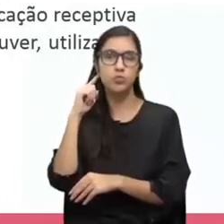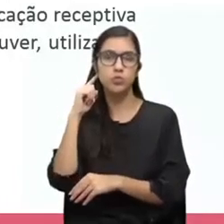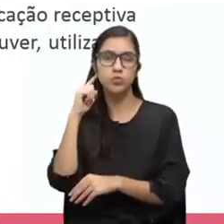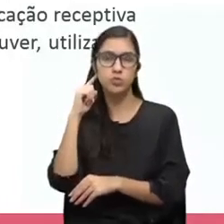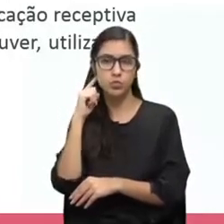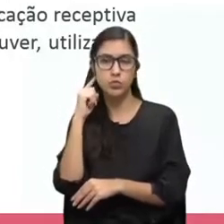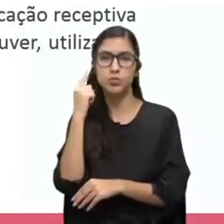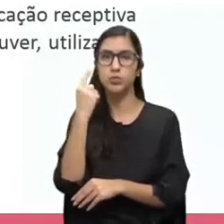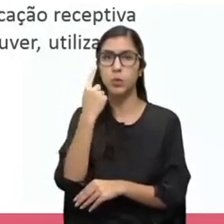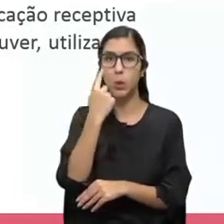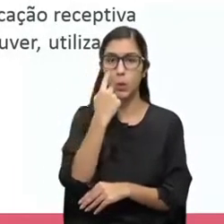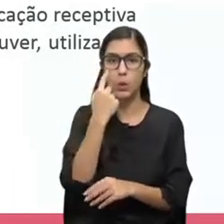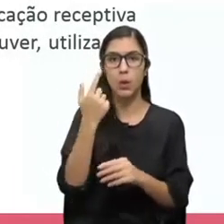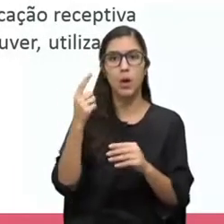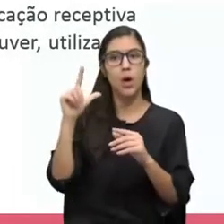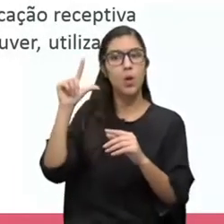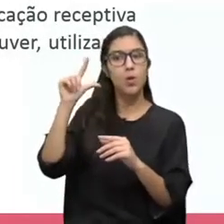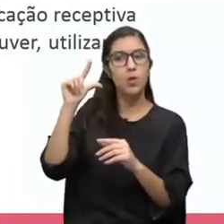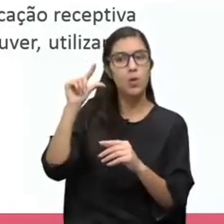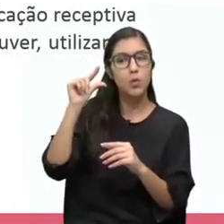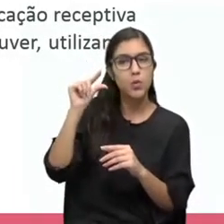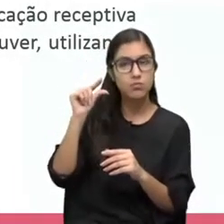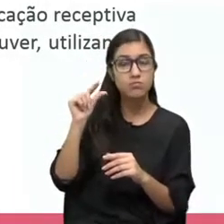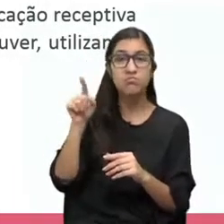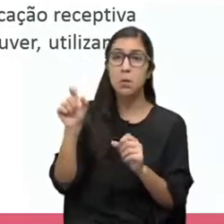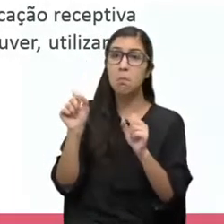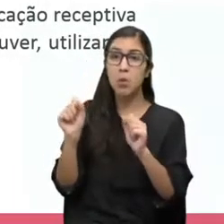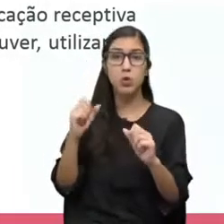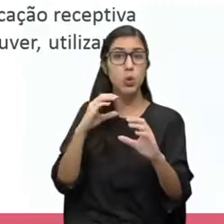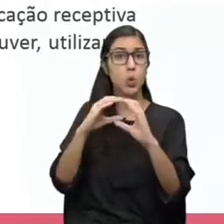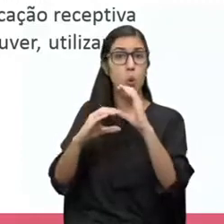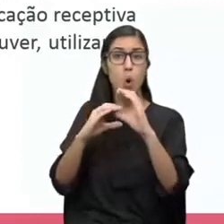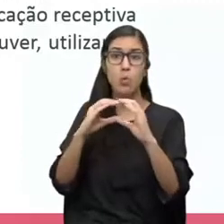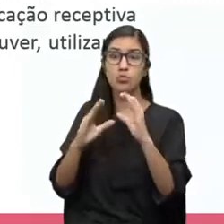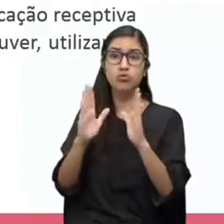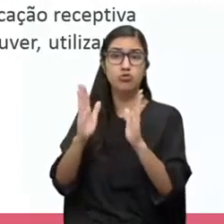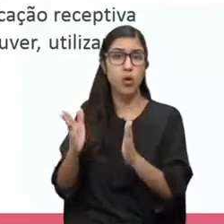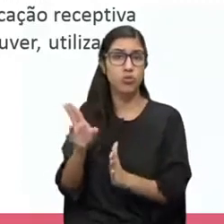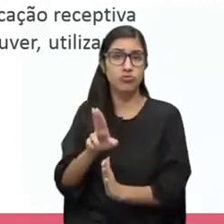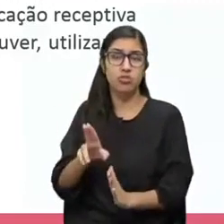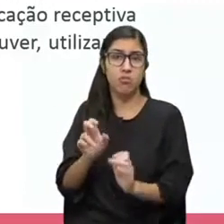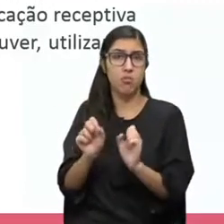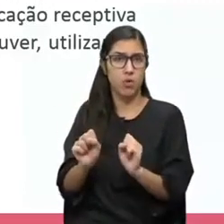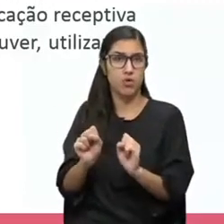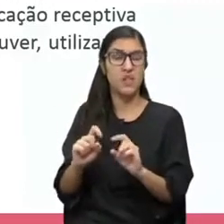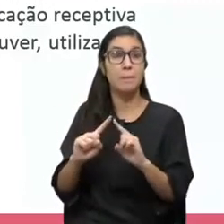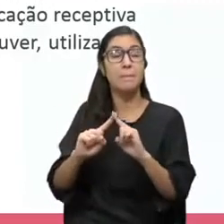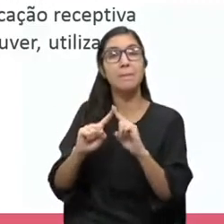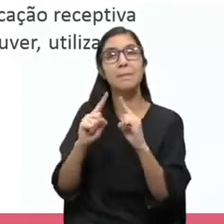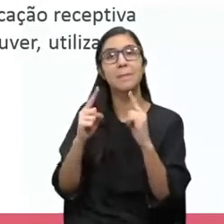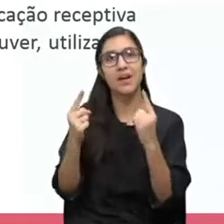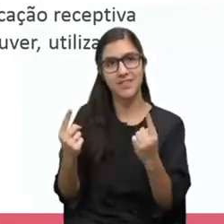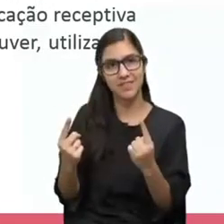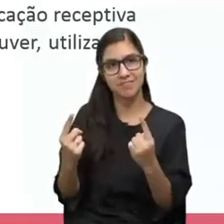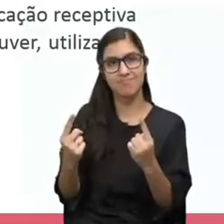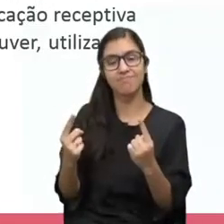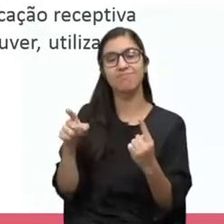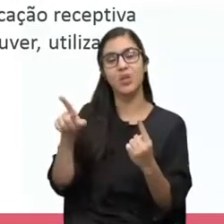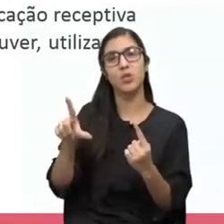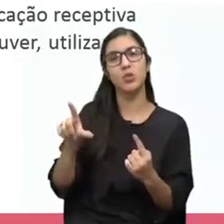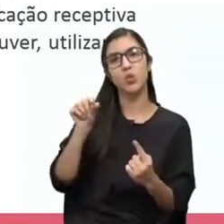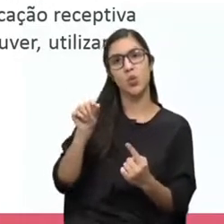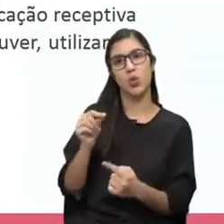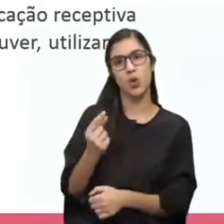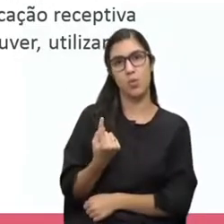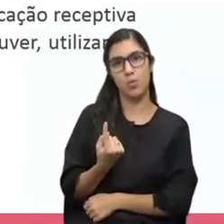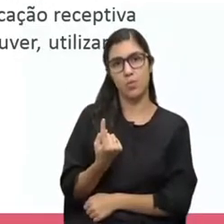sentidos. Nesse caso, poderá manter a forma de comunicação já utilizada, mas provavelmente irá escolher